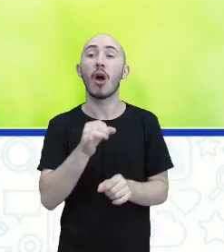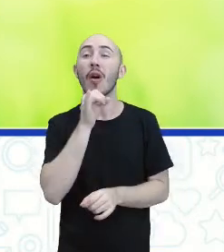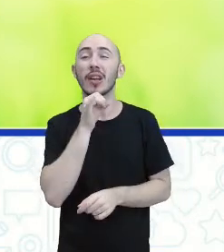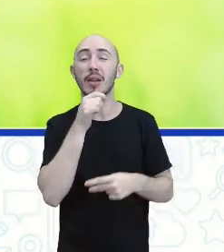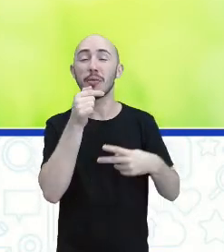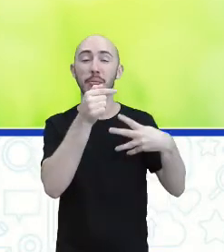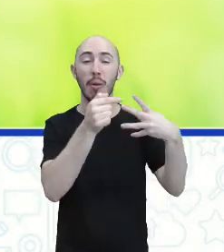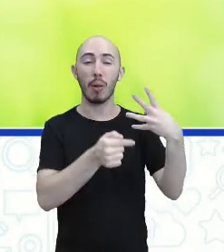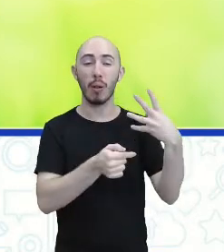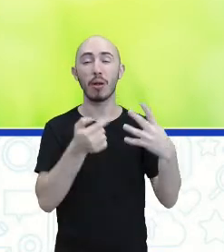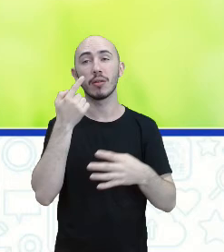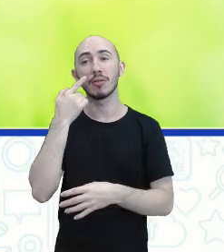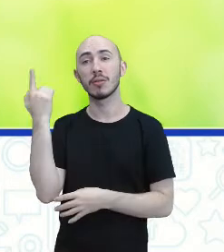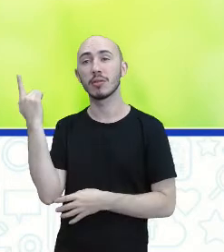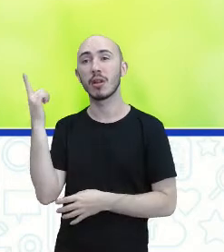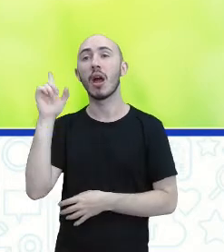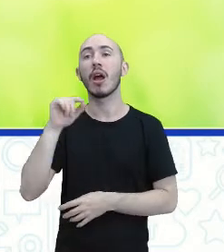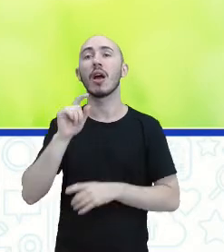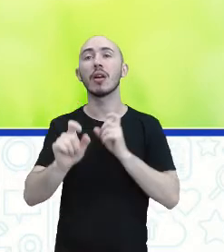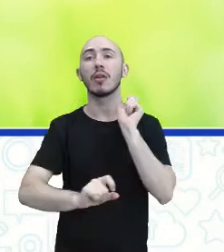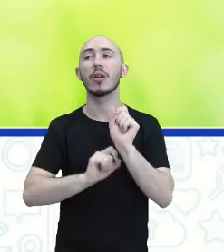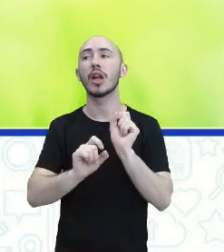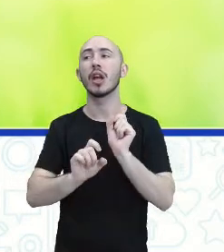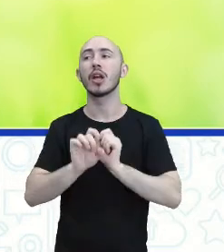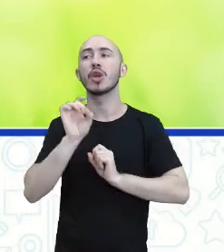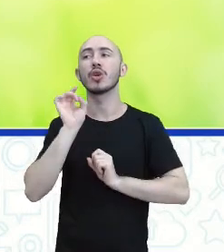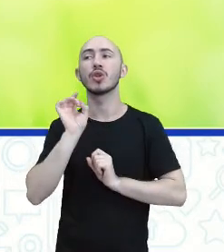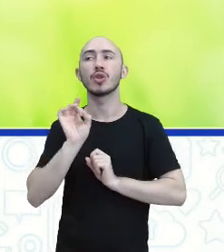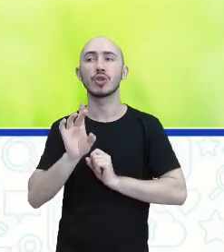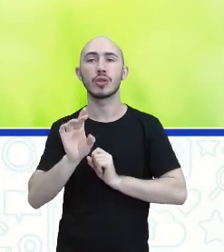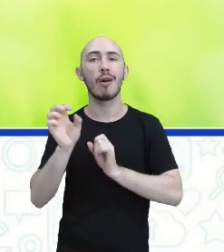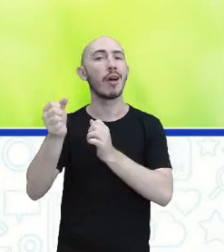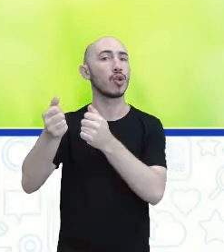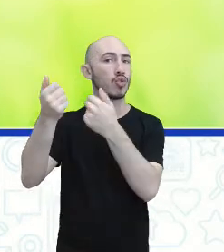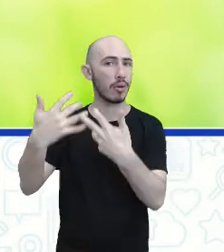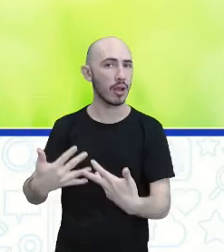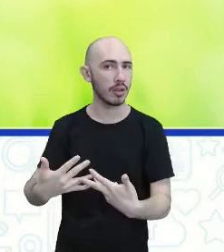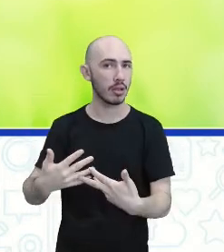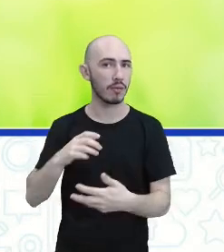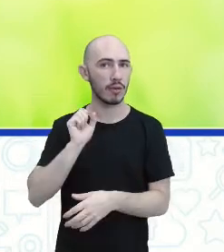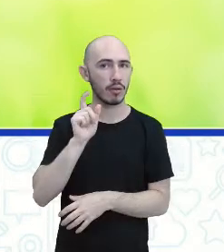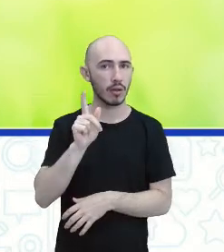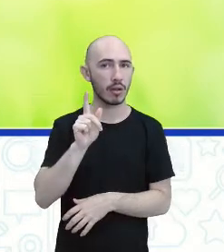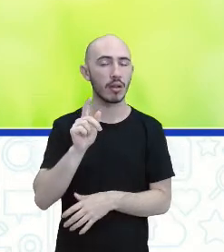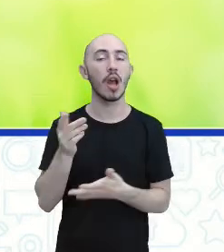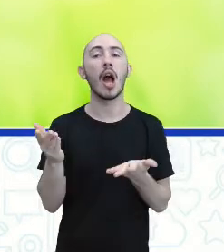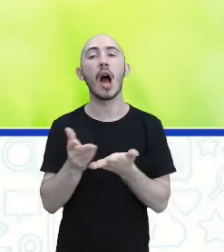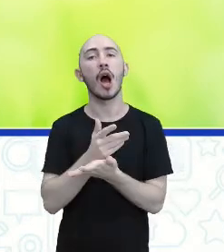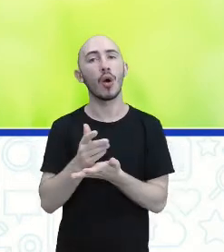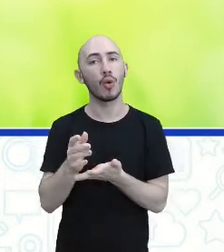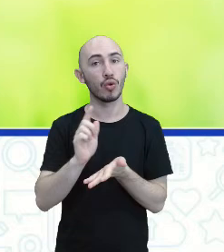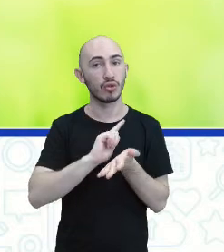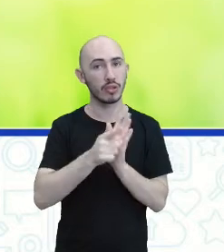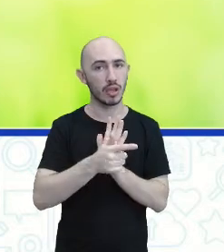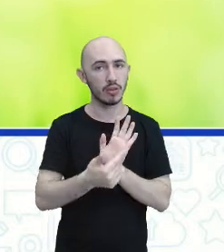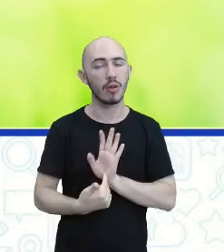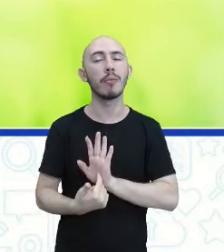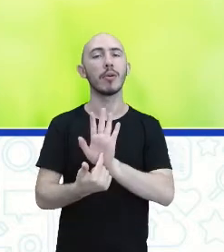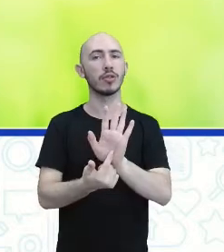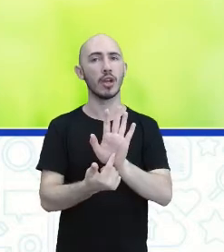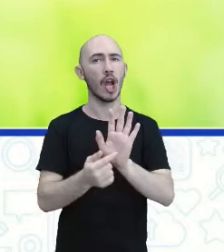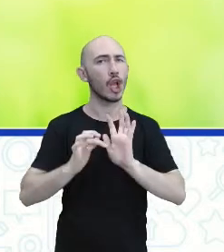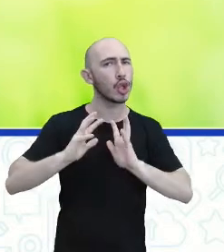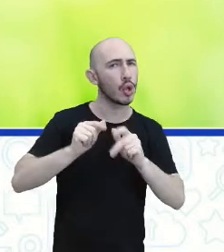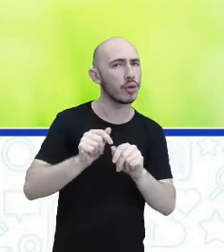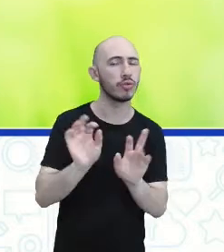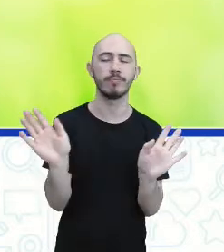essa lista, é uma lista meramente explicativa. Eu trouxe alguns gêneros, eu não trouxe